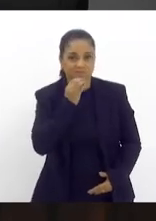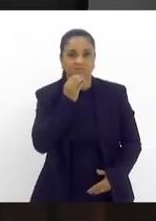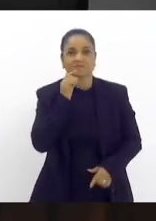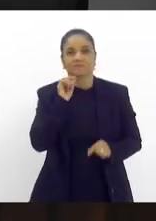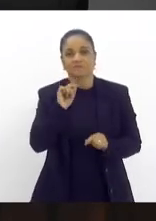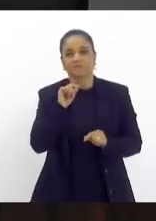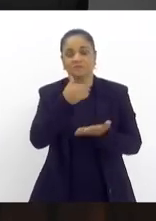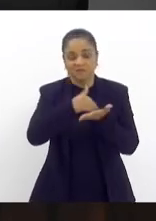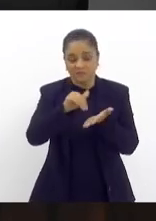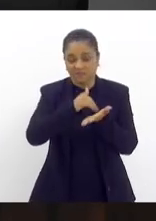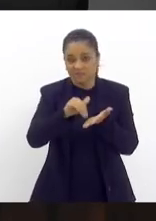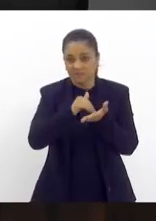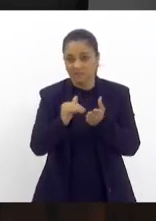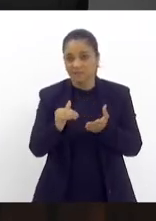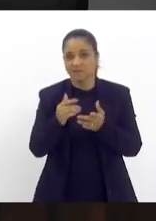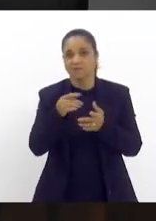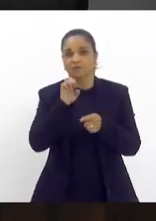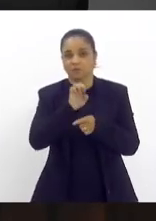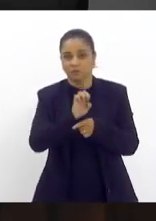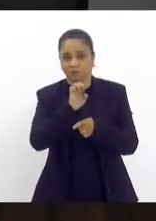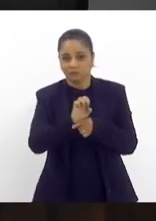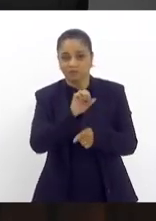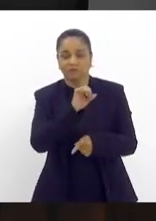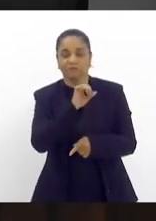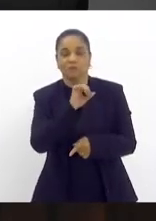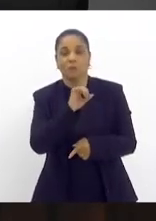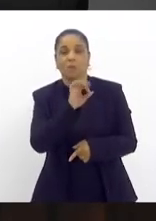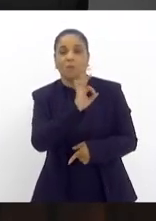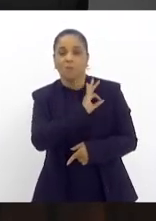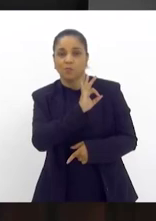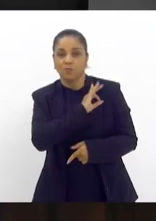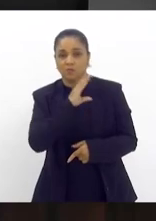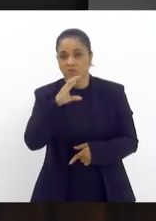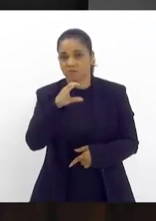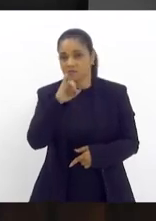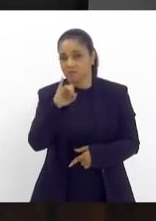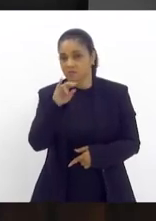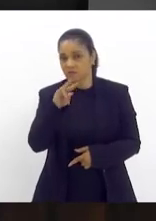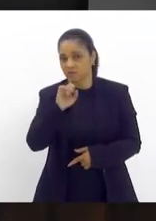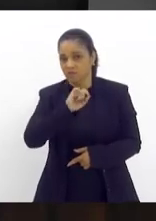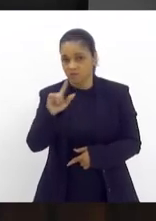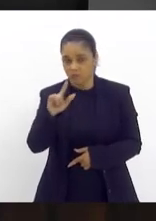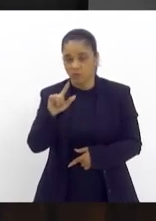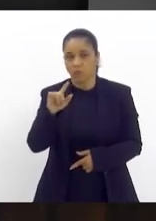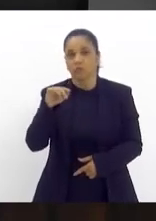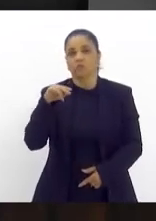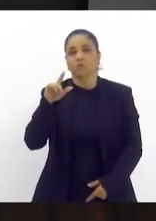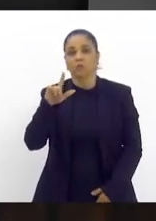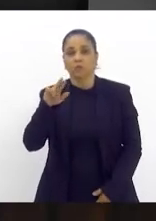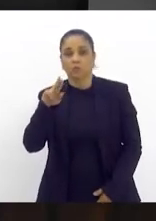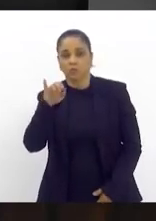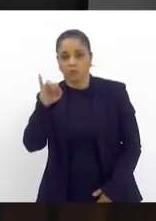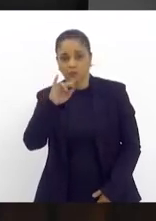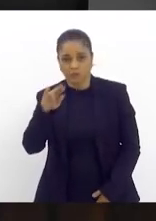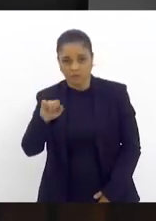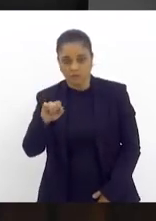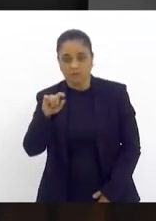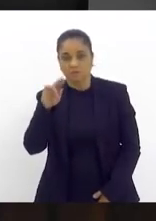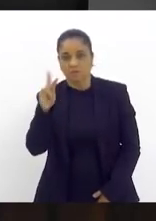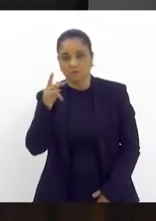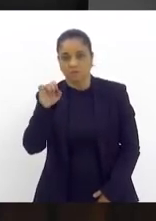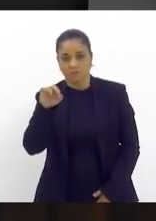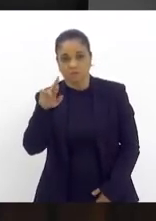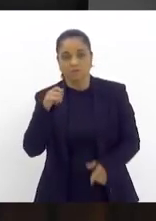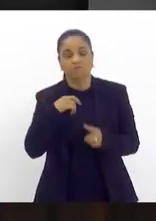ao secretário de Estado da Polícia Civil, Coronel PM Luiz Henrique Marinho Pires, que seja instituído novos